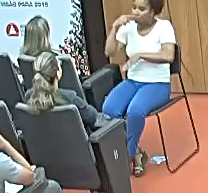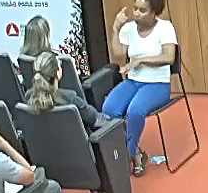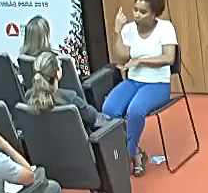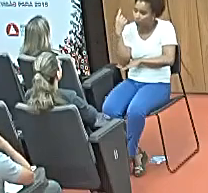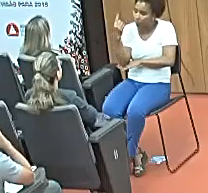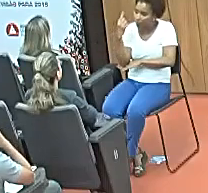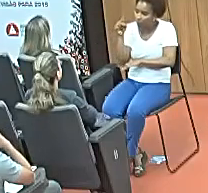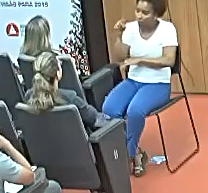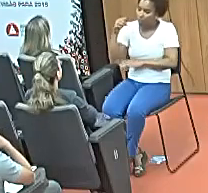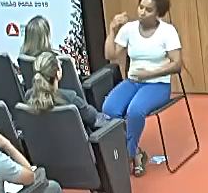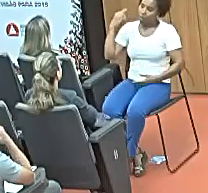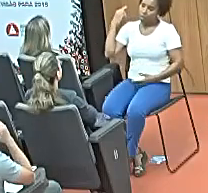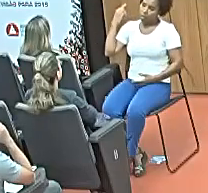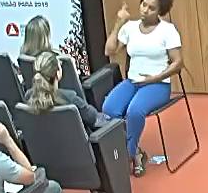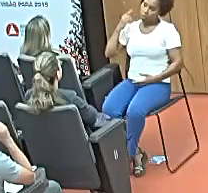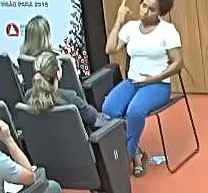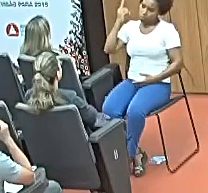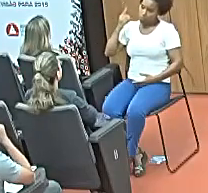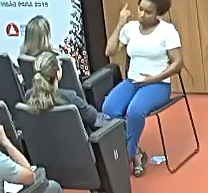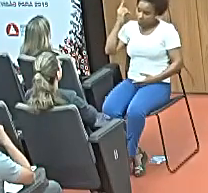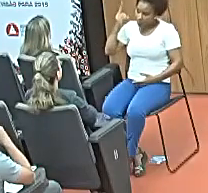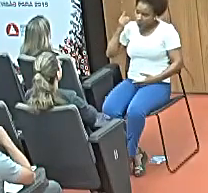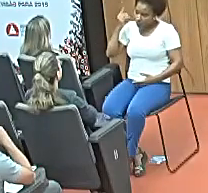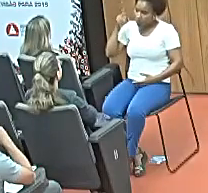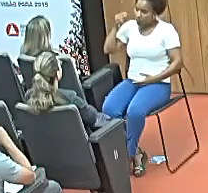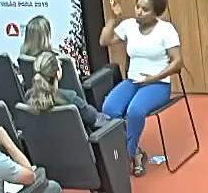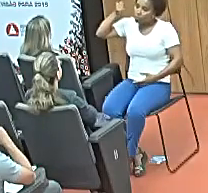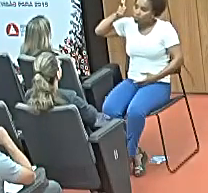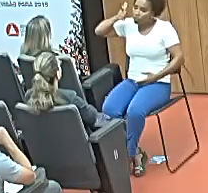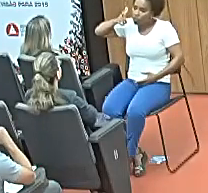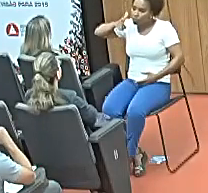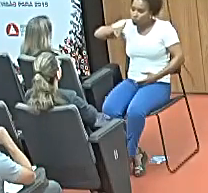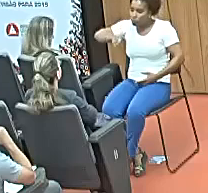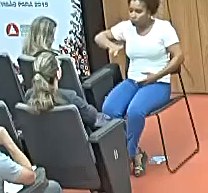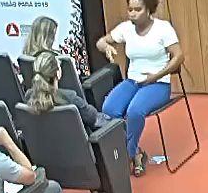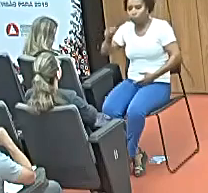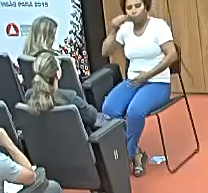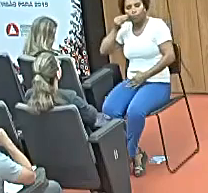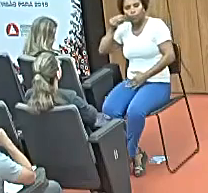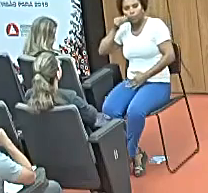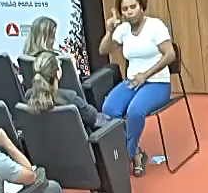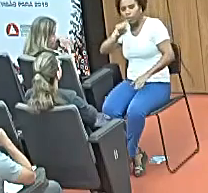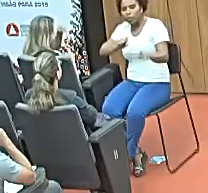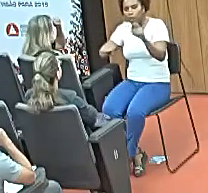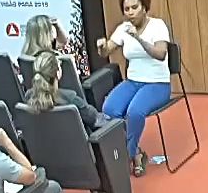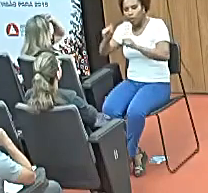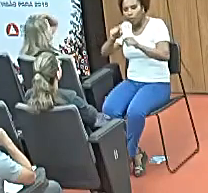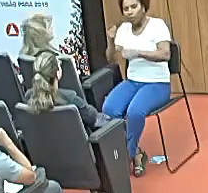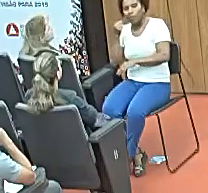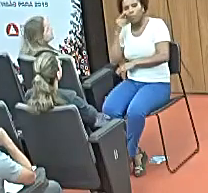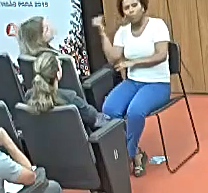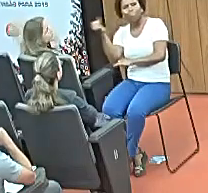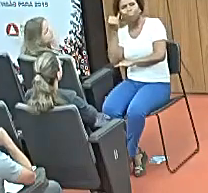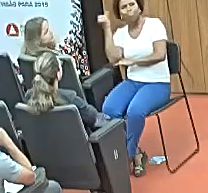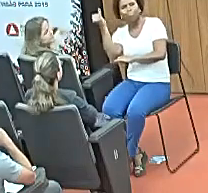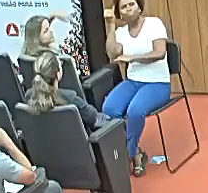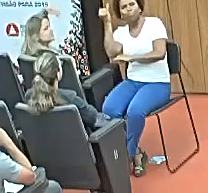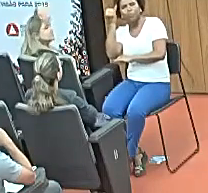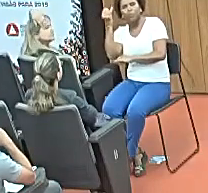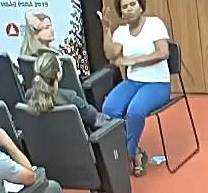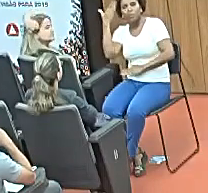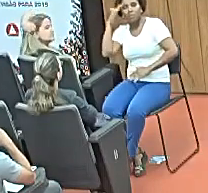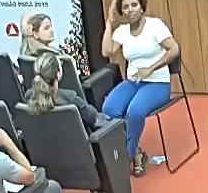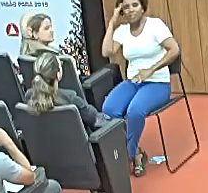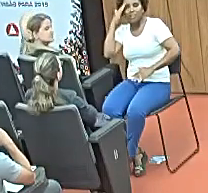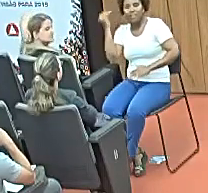realizado pelo grupo considerando a importância é dessas ações para o governo e